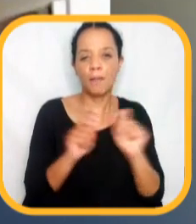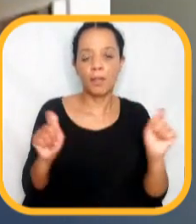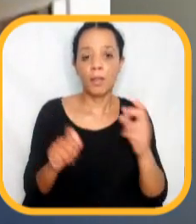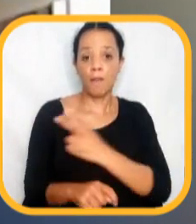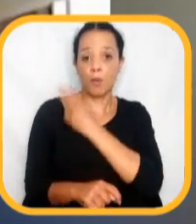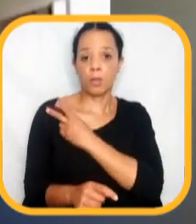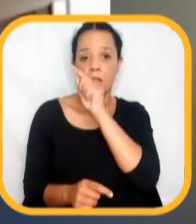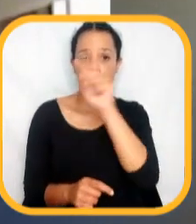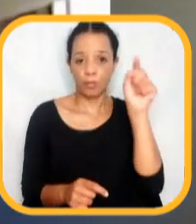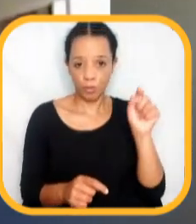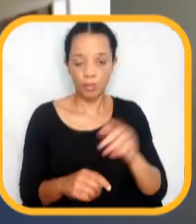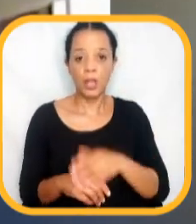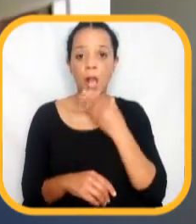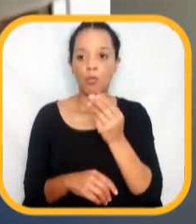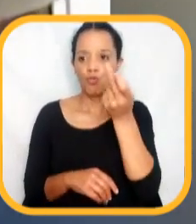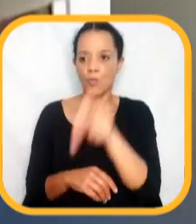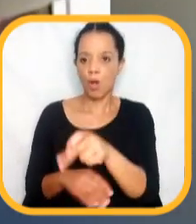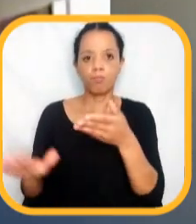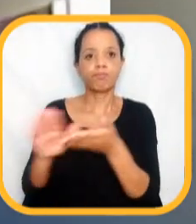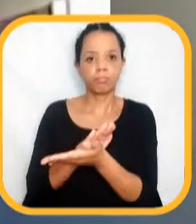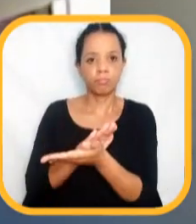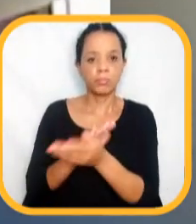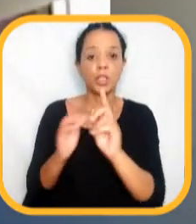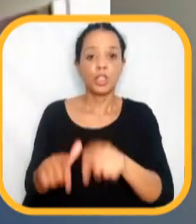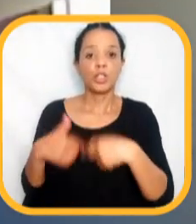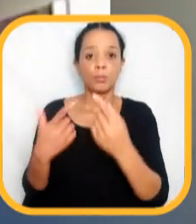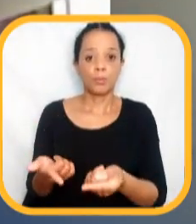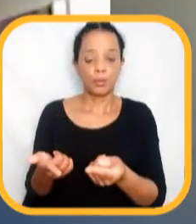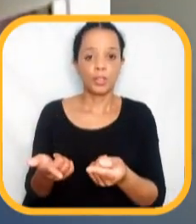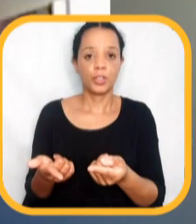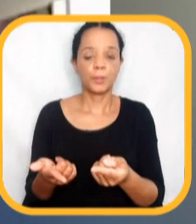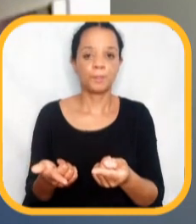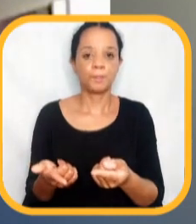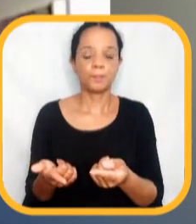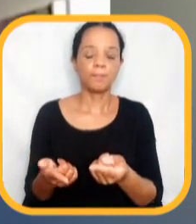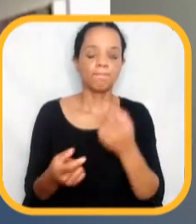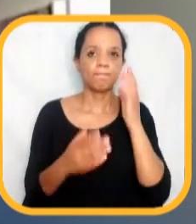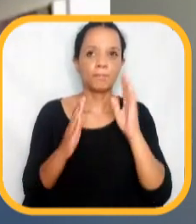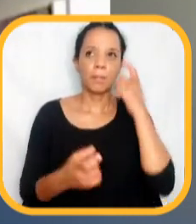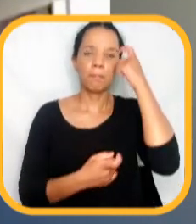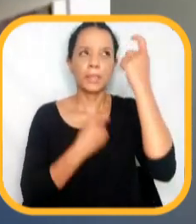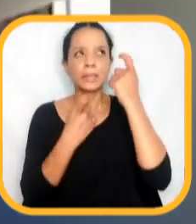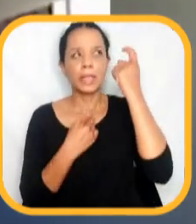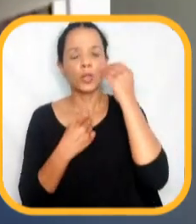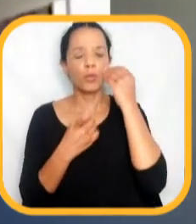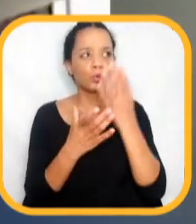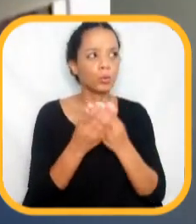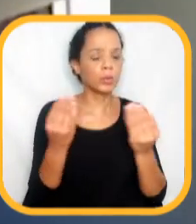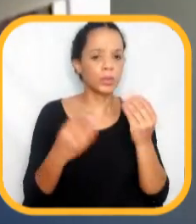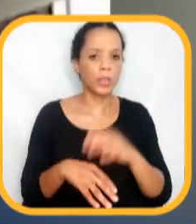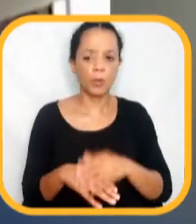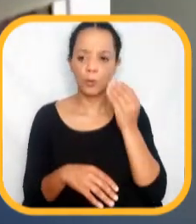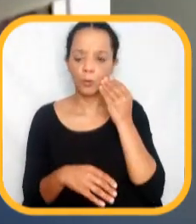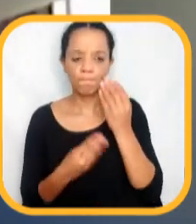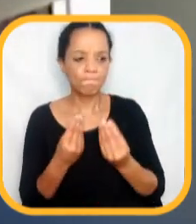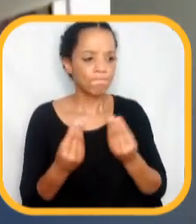instituições, depois de terem lá os seus alunos, a que têm que magicar soluções